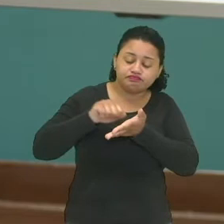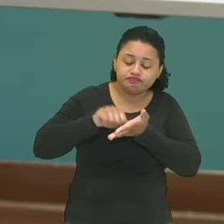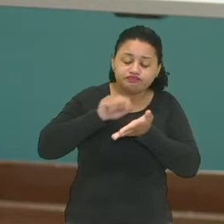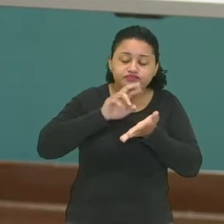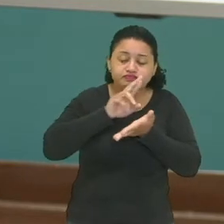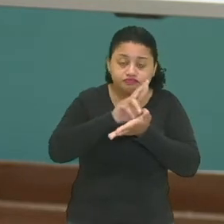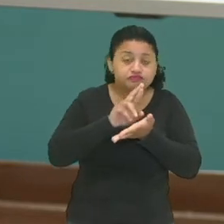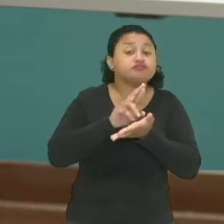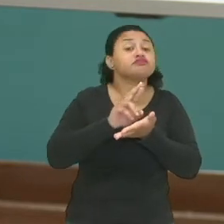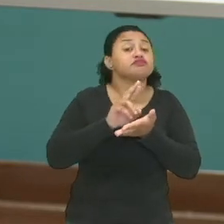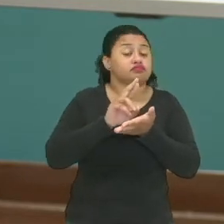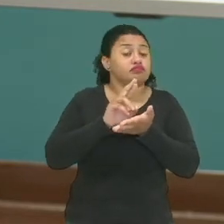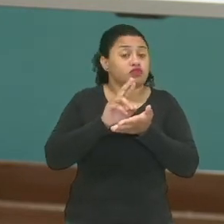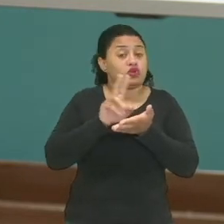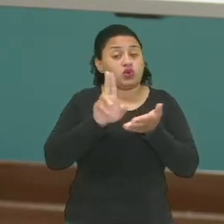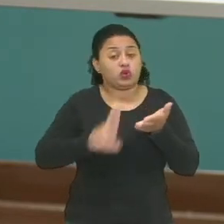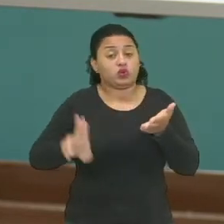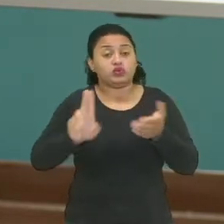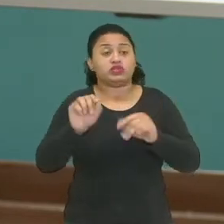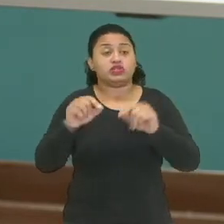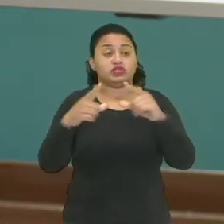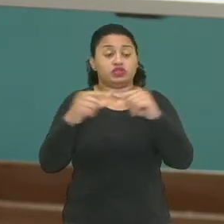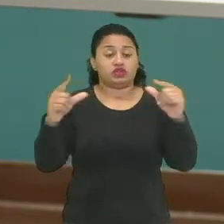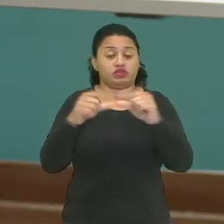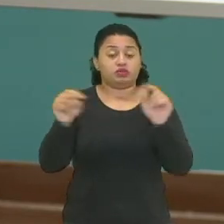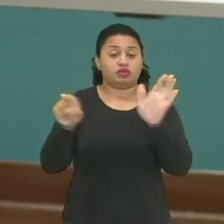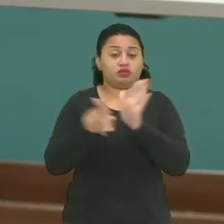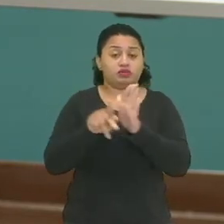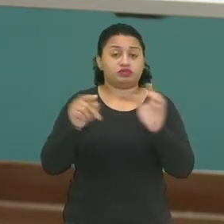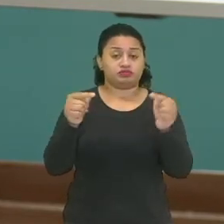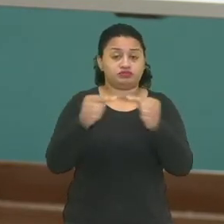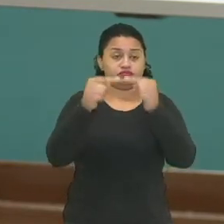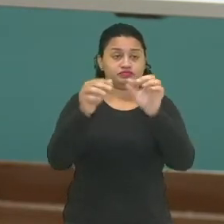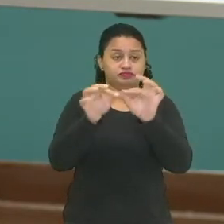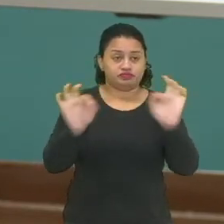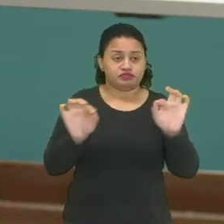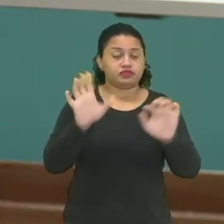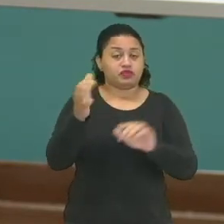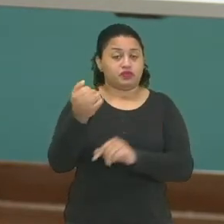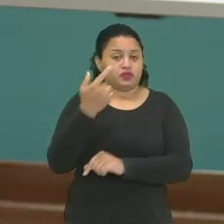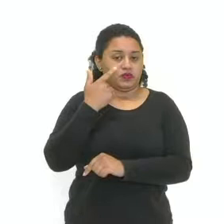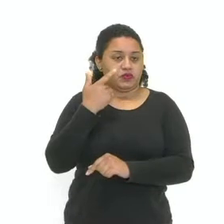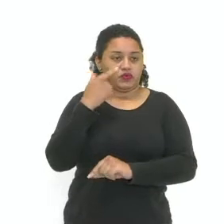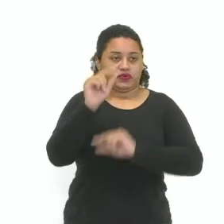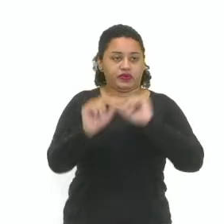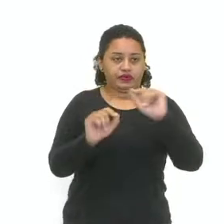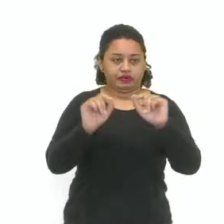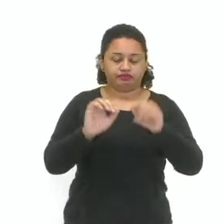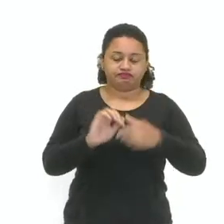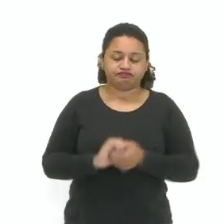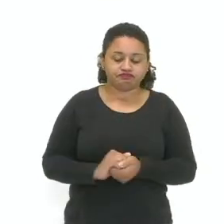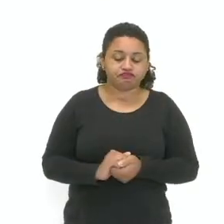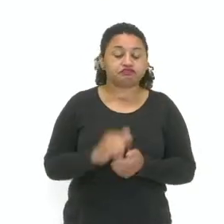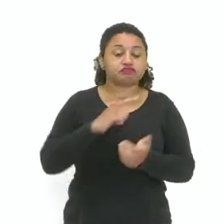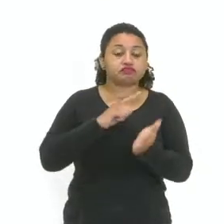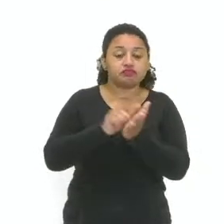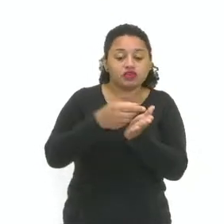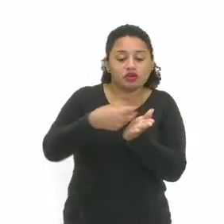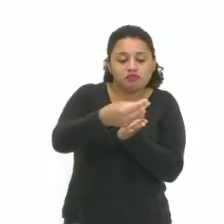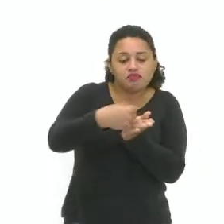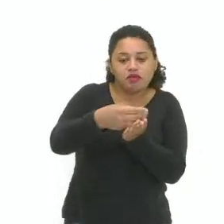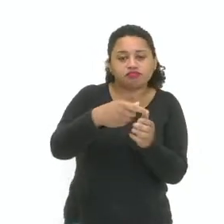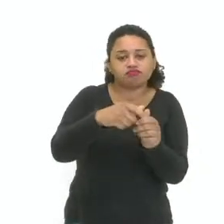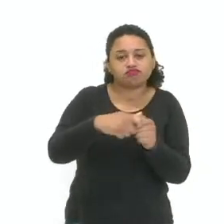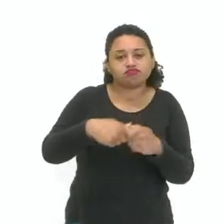e resolva utilizando a fórmula da combinação simples. Acompanhe comigo. Com um baralho de